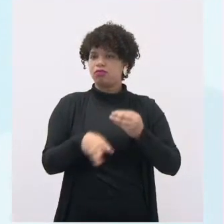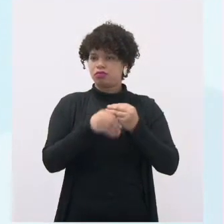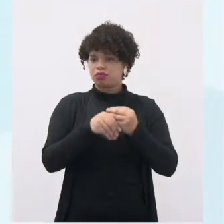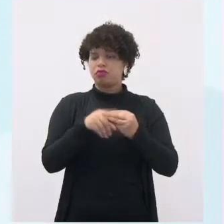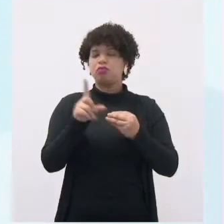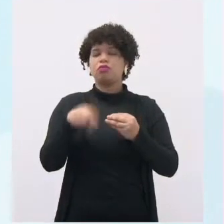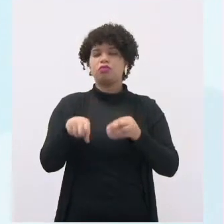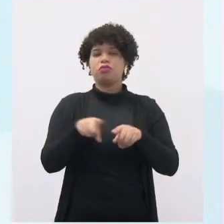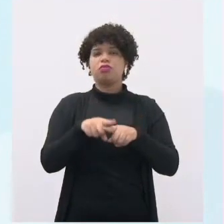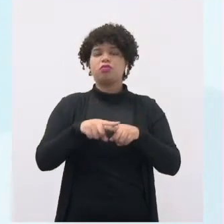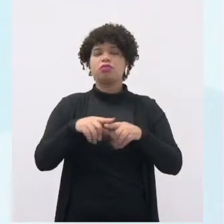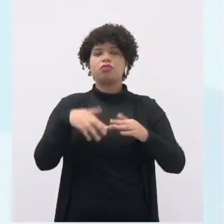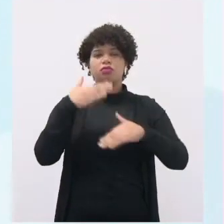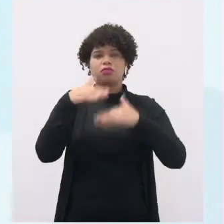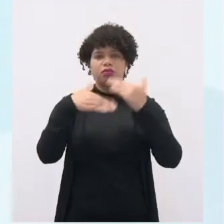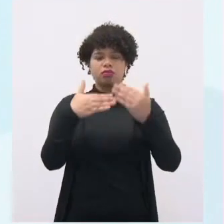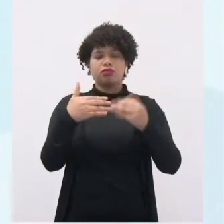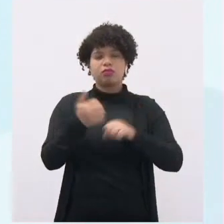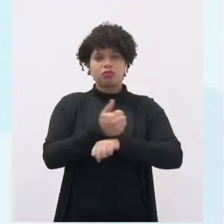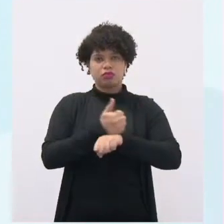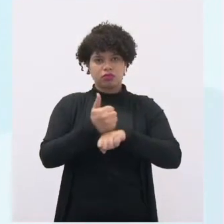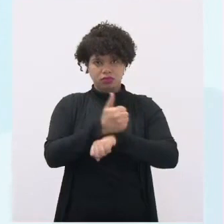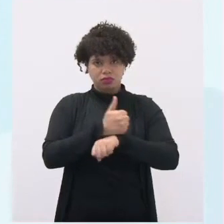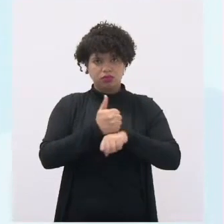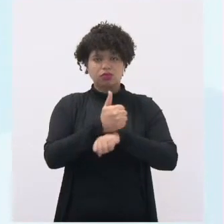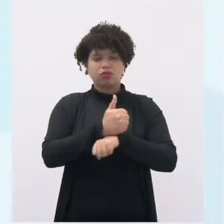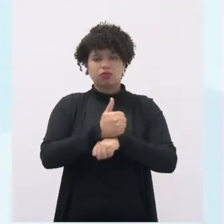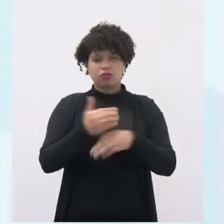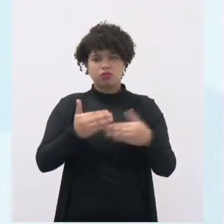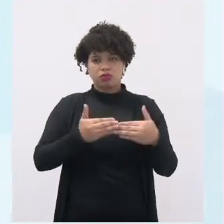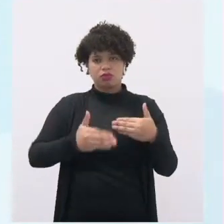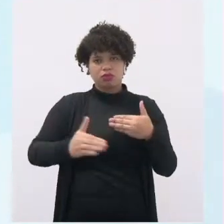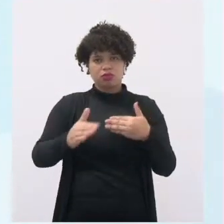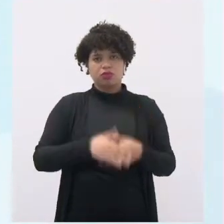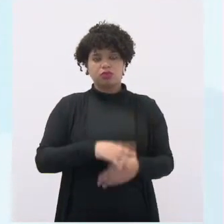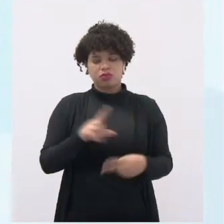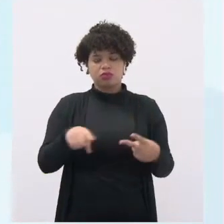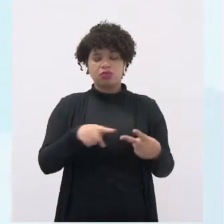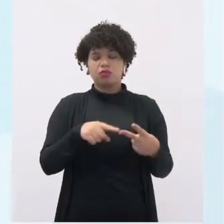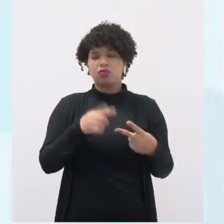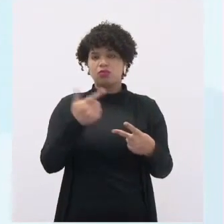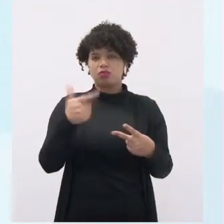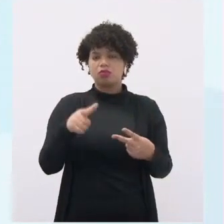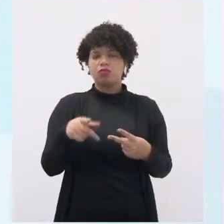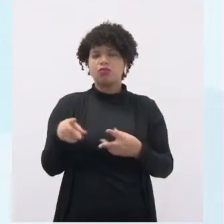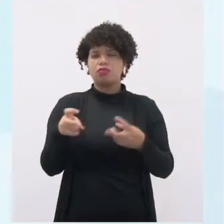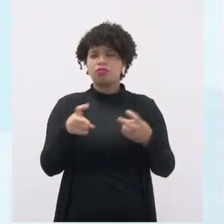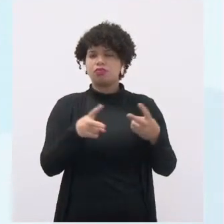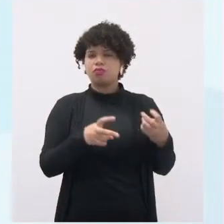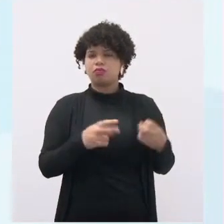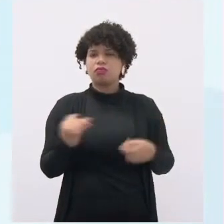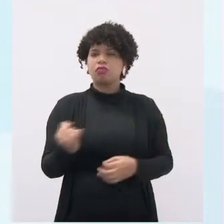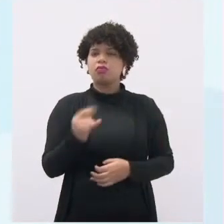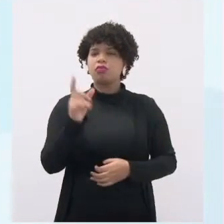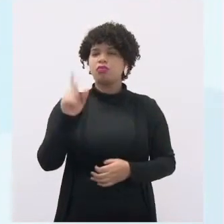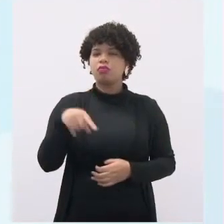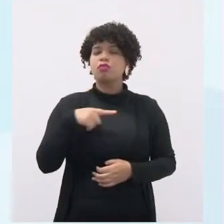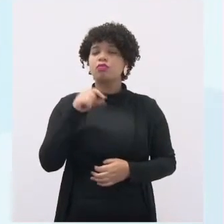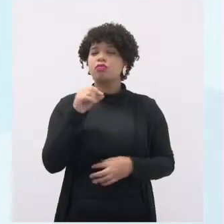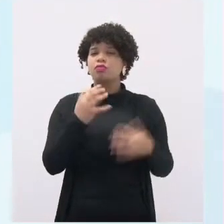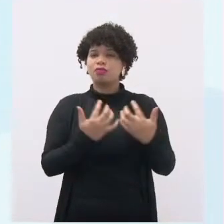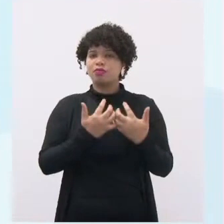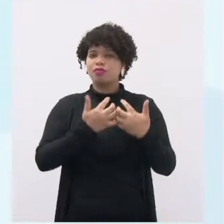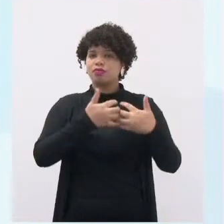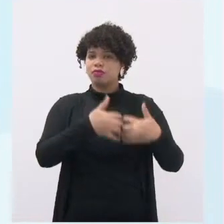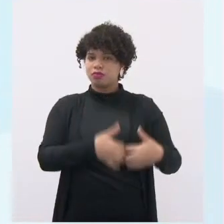desenvolvimento profissional, isso nós vamos desenvolver isso ao longo dessa formação. Outro objetivo que é reconhecer a importância de engajar-se em